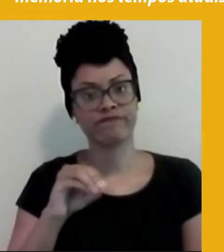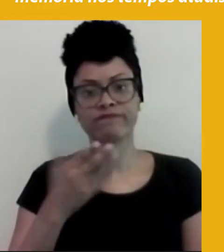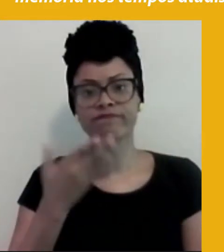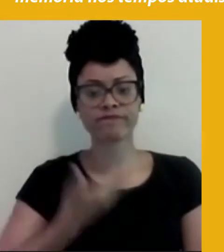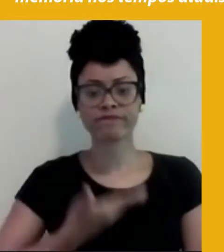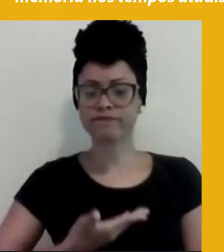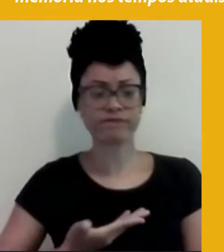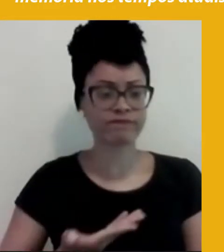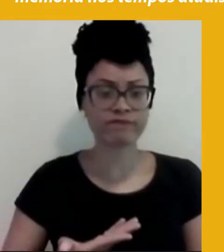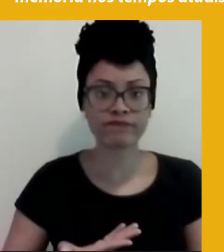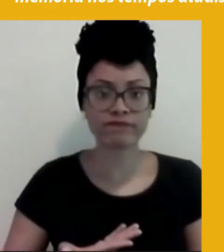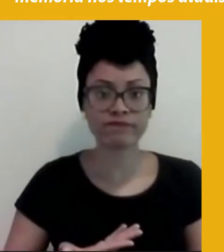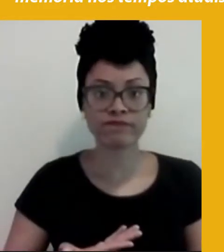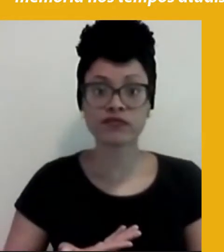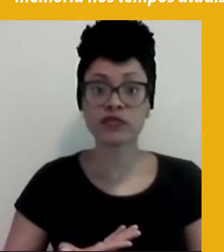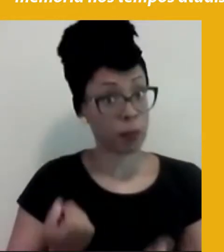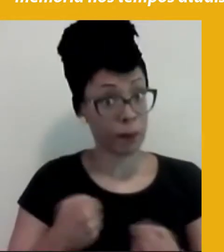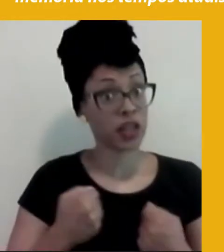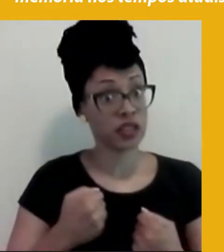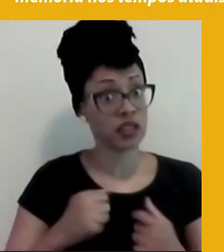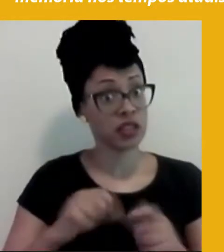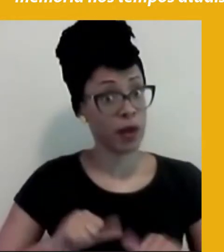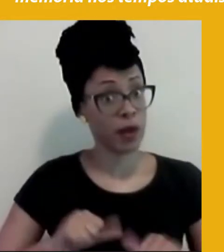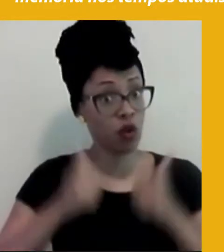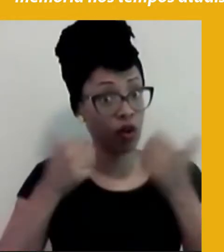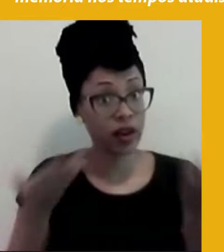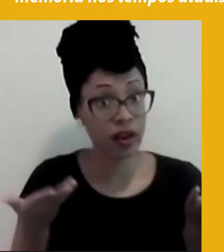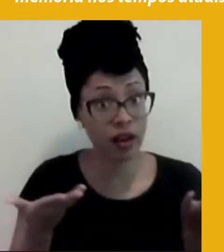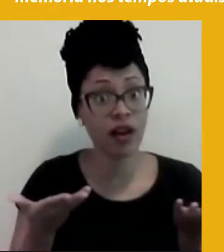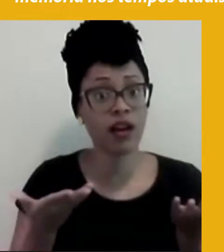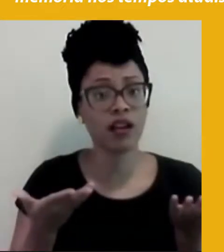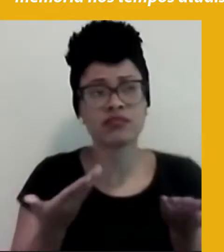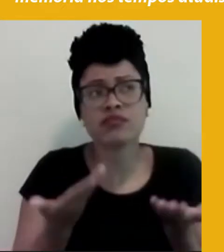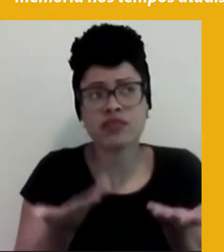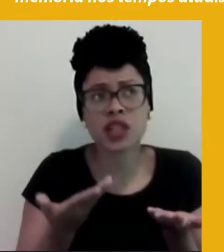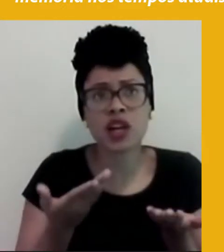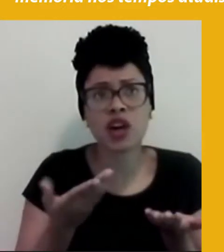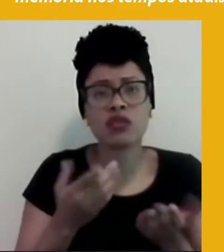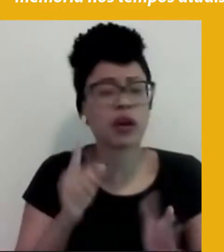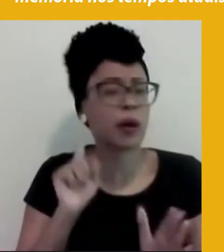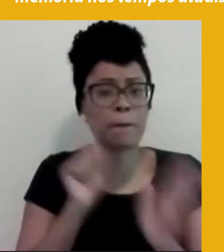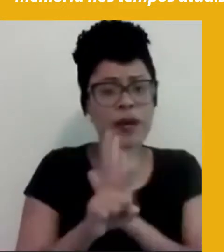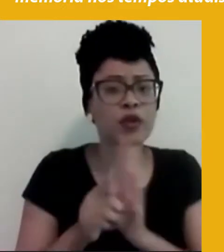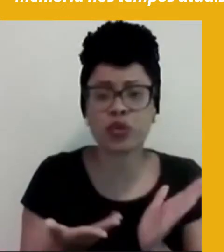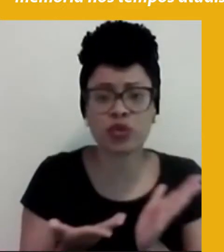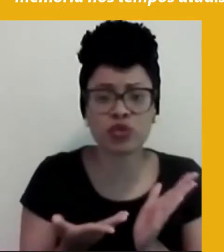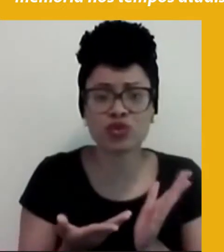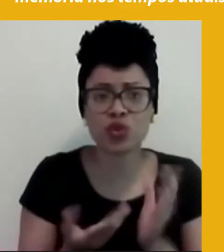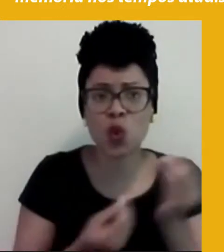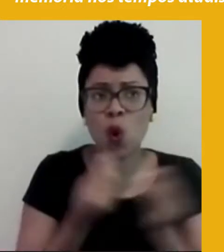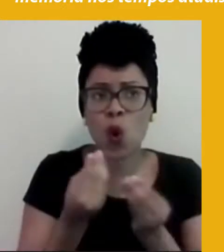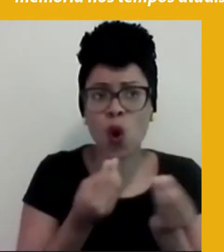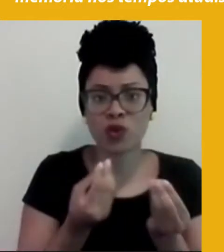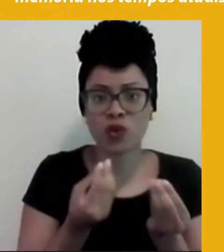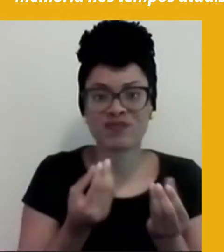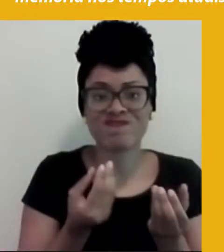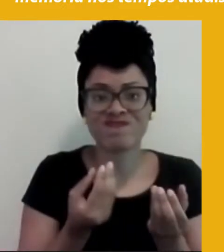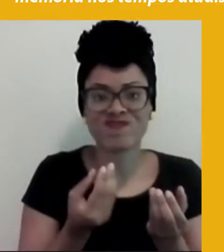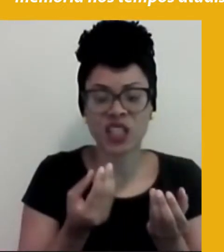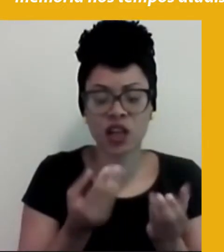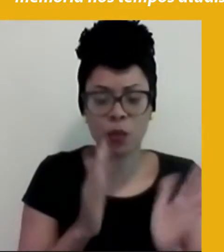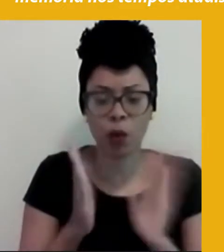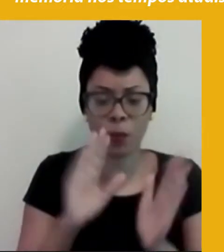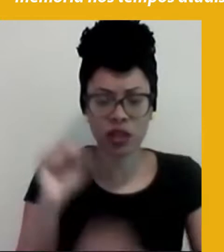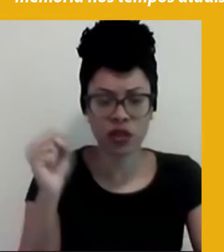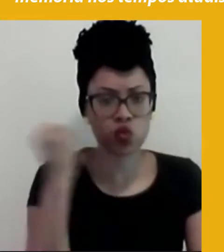crise nessa dimensão e que é mundial pode reverberar nesse modo da relação do homem consigo mesmo e